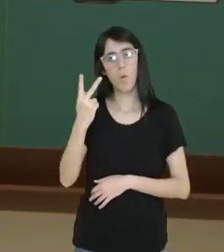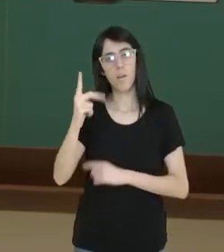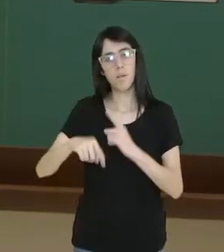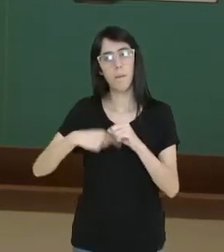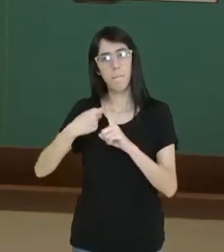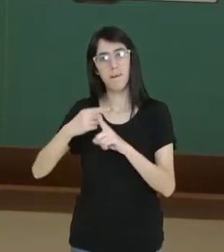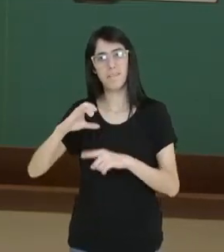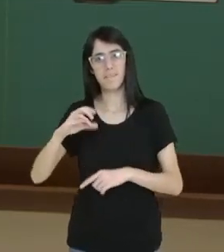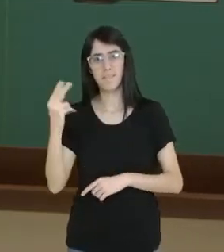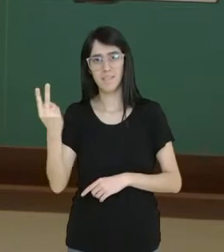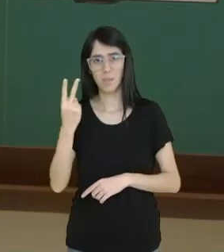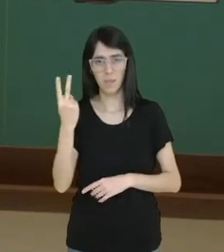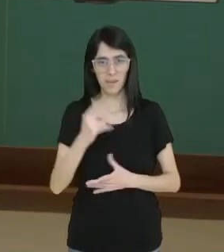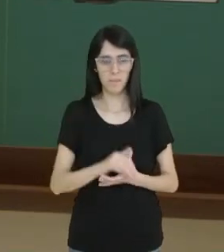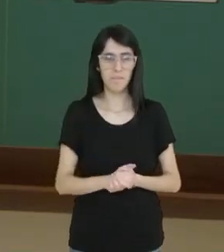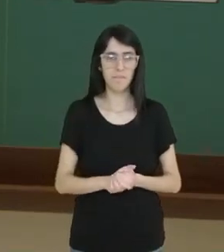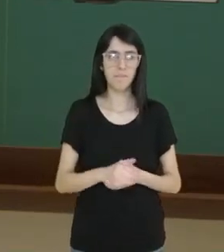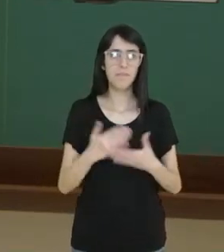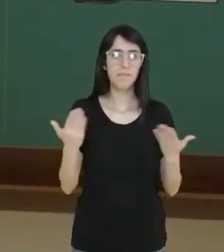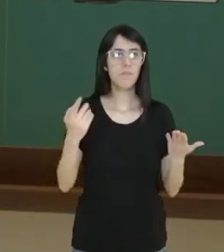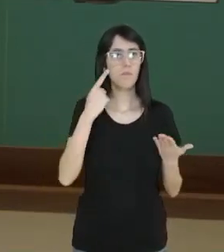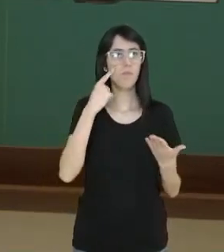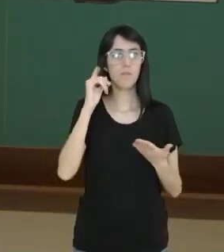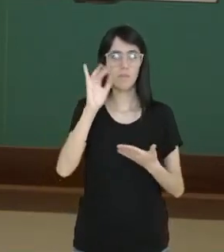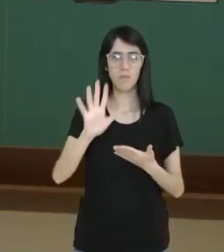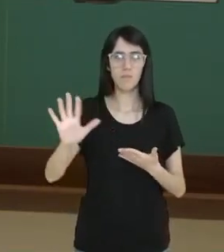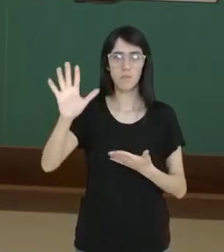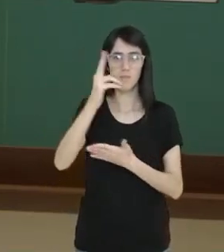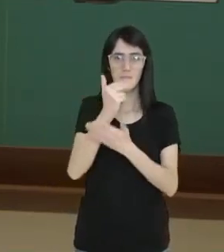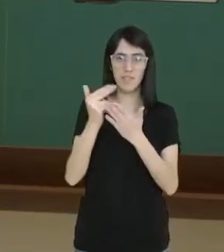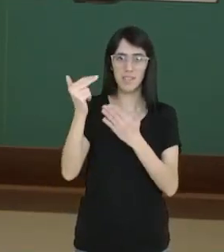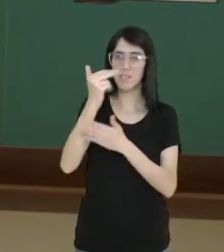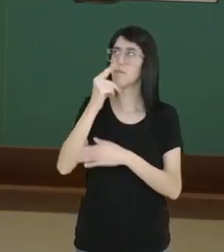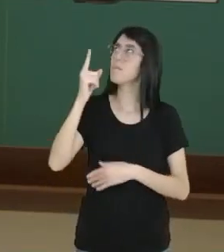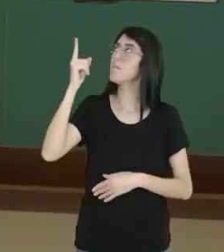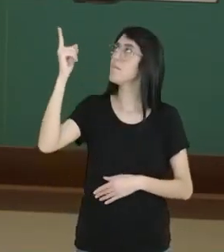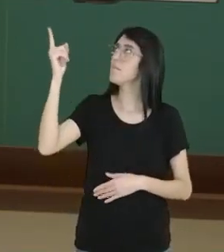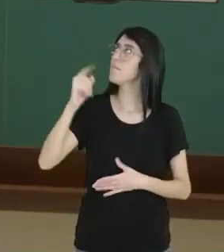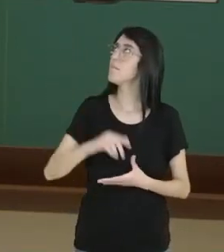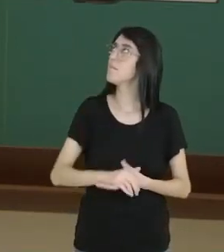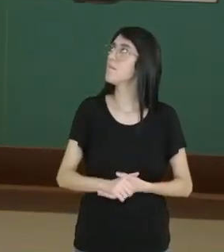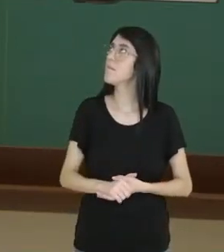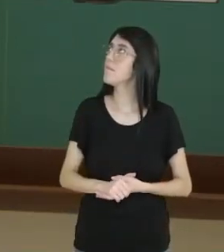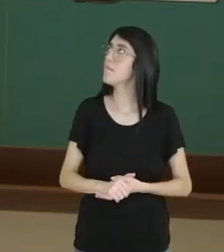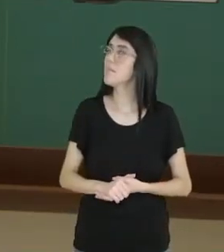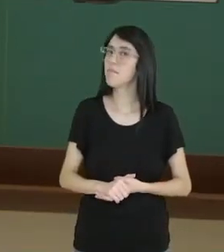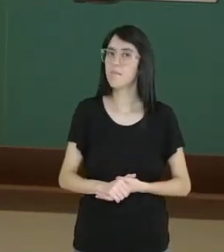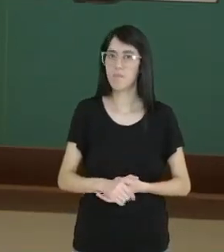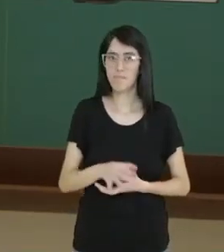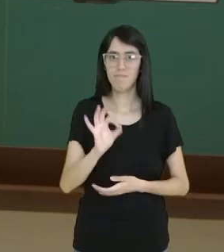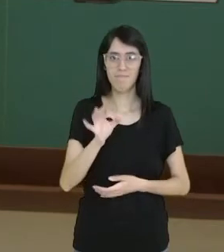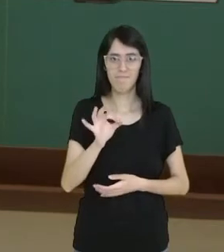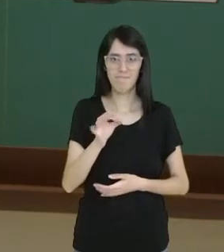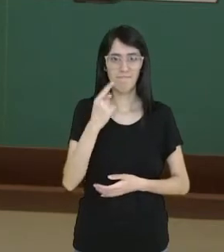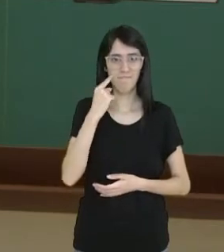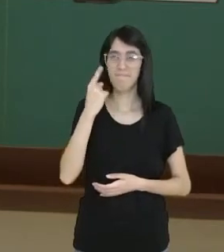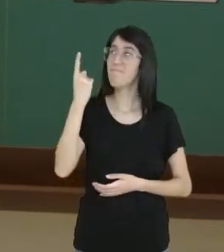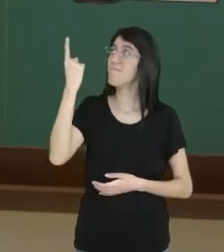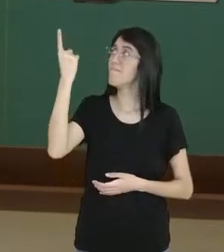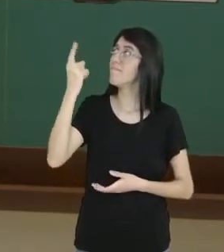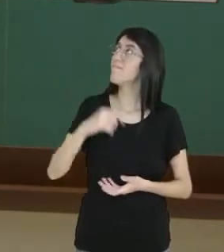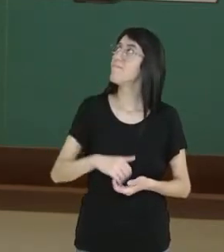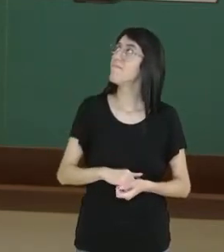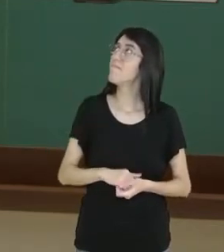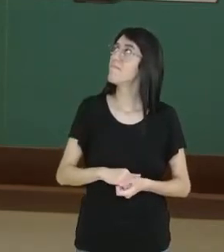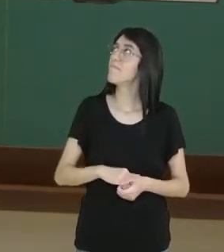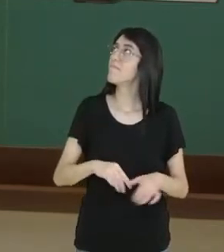de ser uma relação métrica, né? Então tá aqui o desenho, ó. Hipotenusa ao quadrado igual um cateto ao quadrado mais o outro cateto ao quadrado.